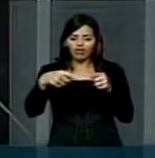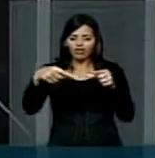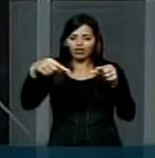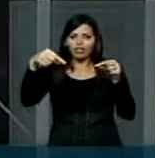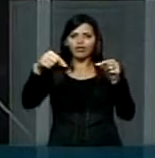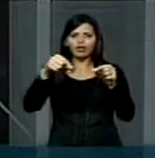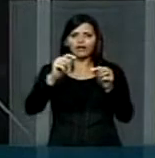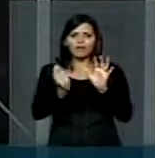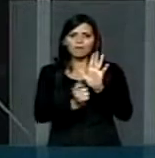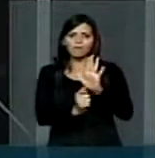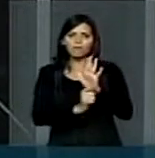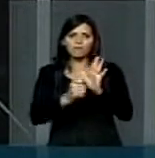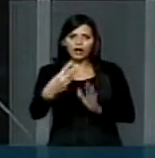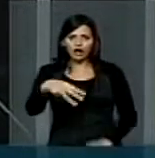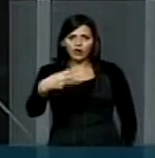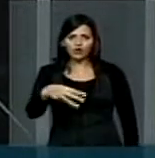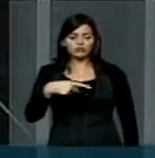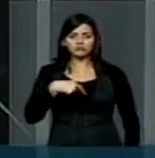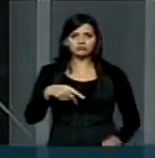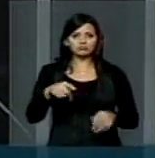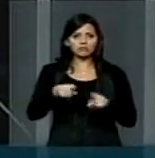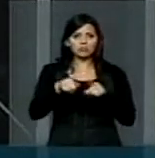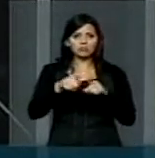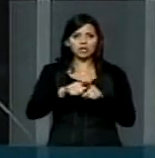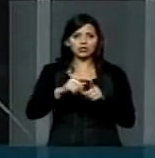ser crime.